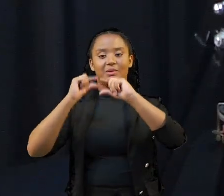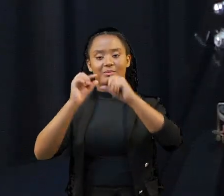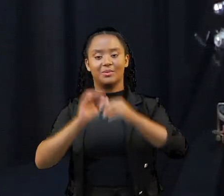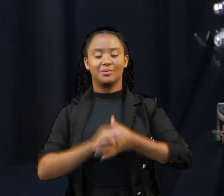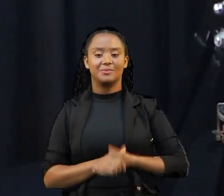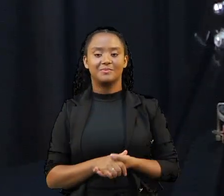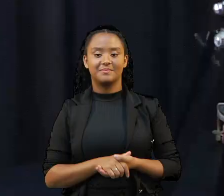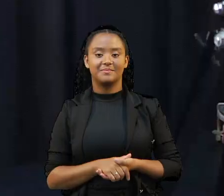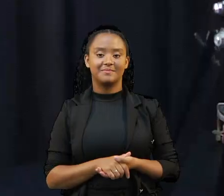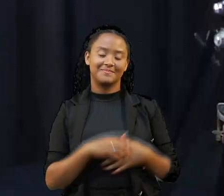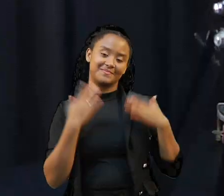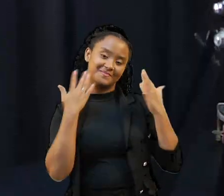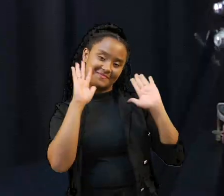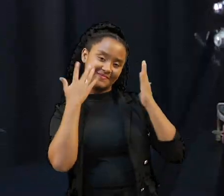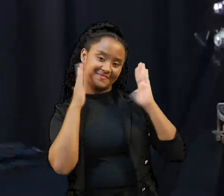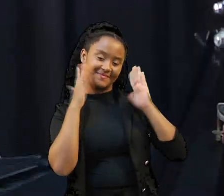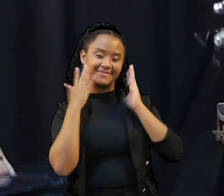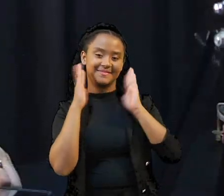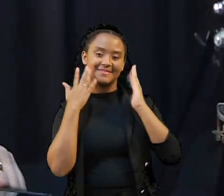a pouco.